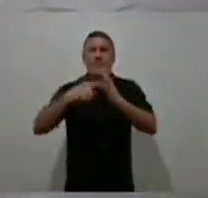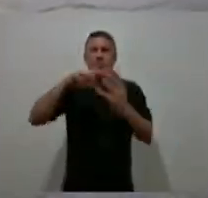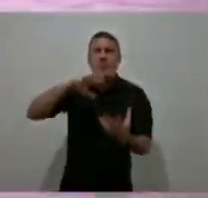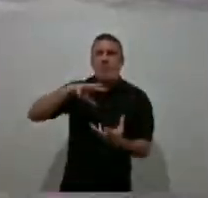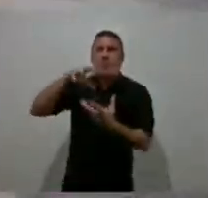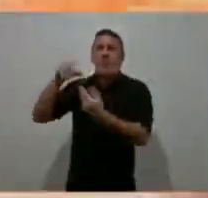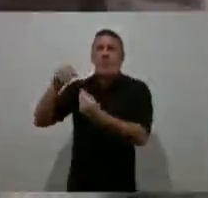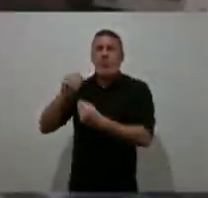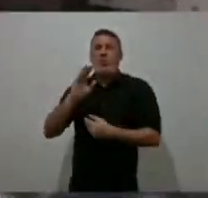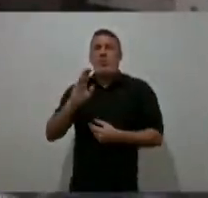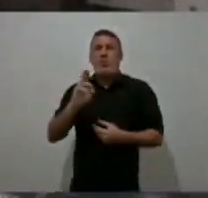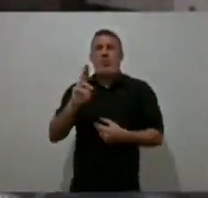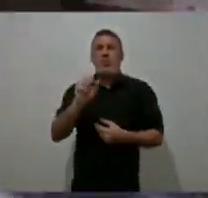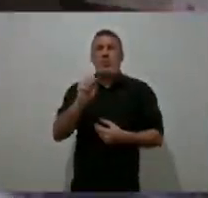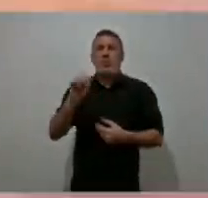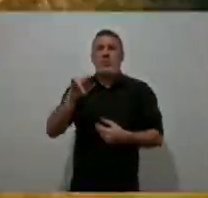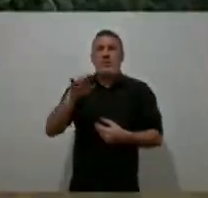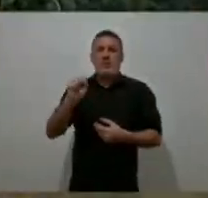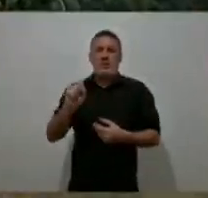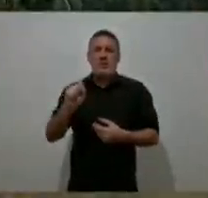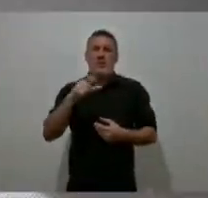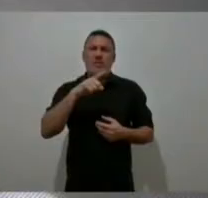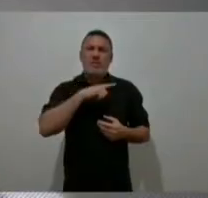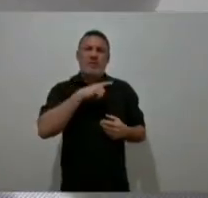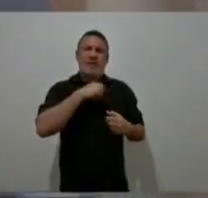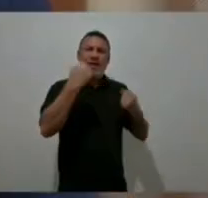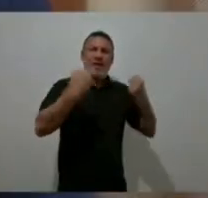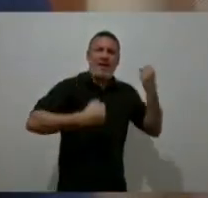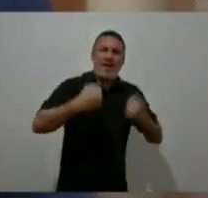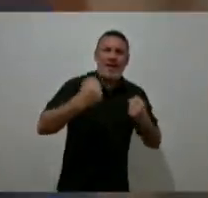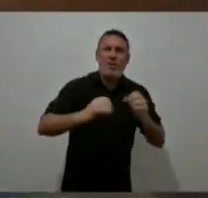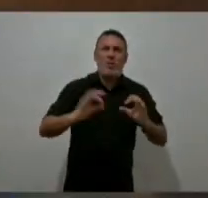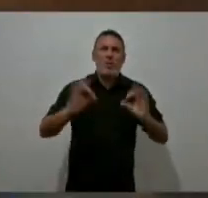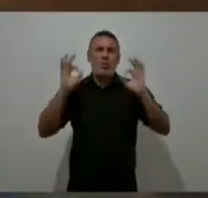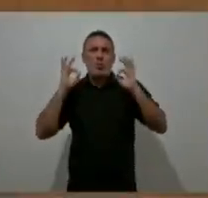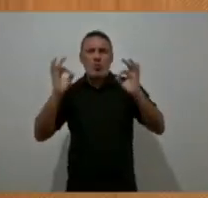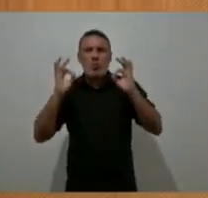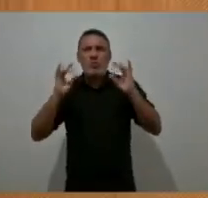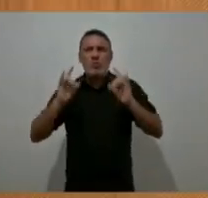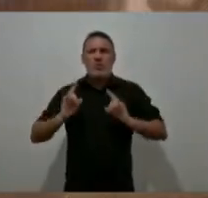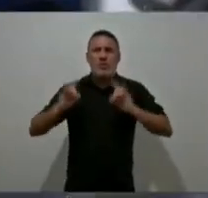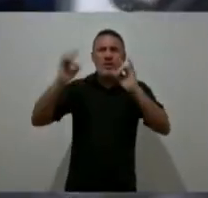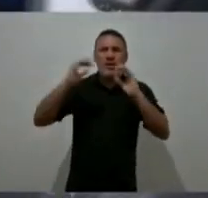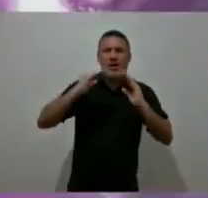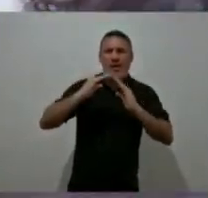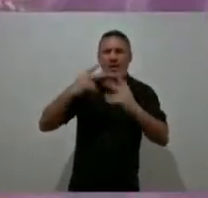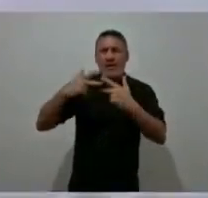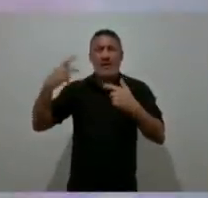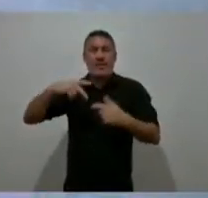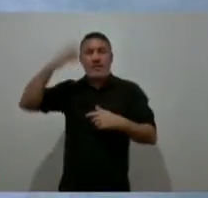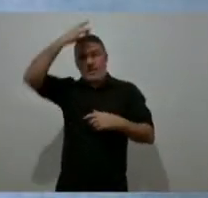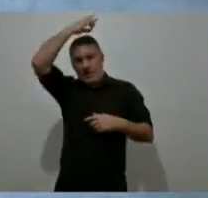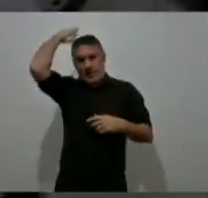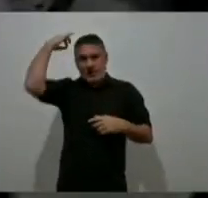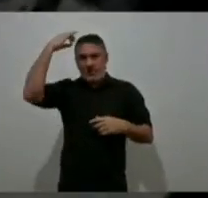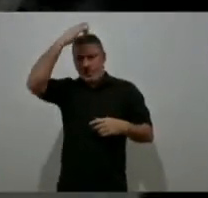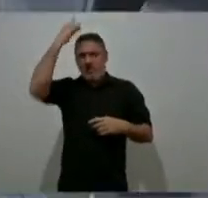campo, das máquinas aos imóveis. O empreendedorismo capixaba com a voz que merece.